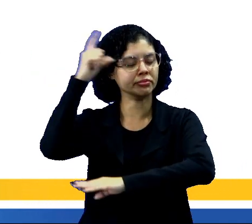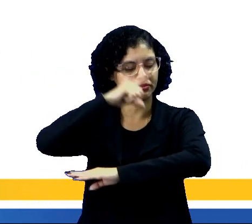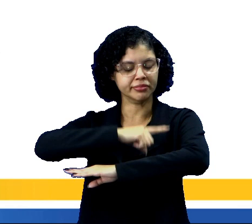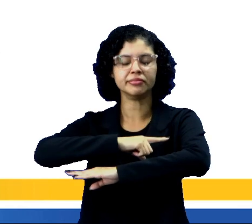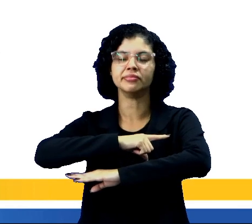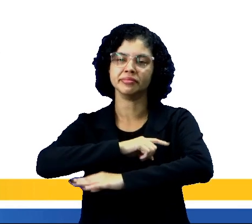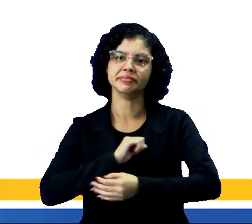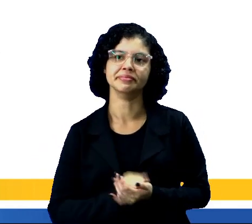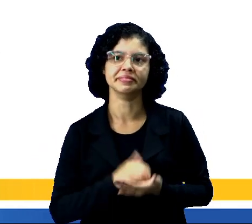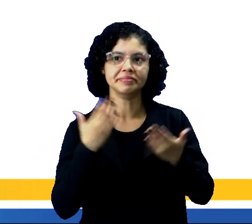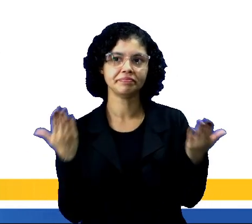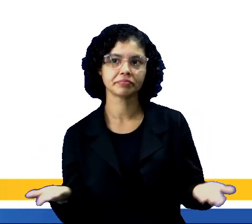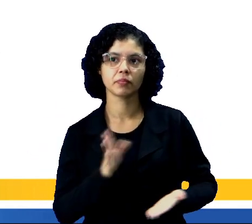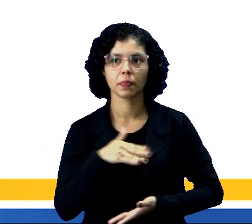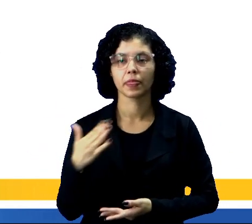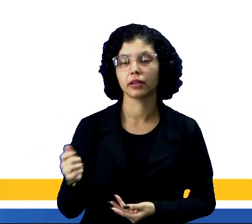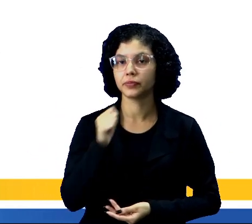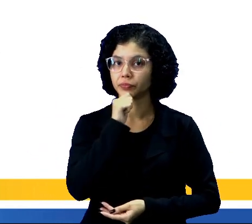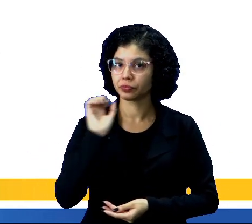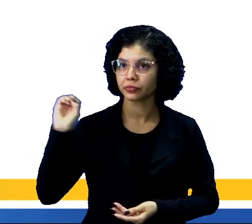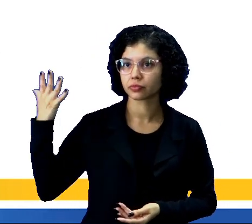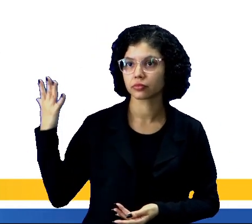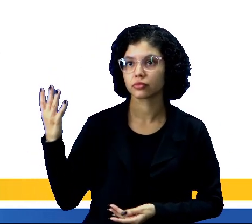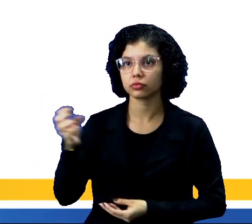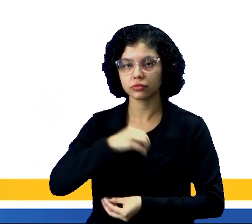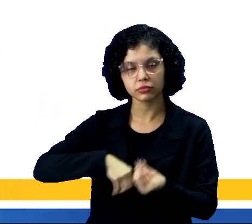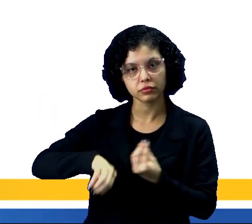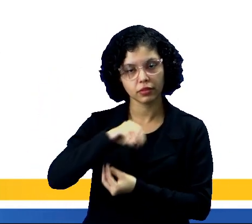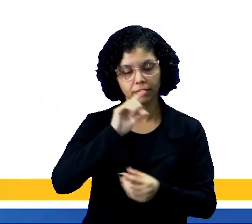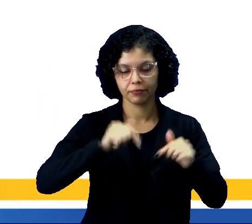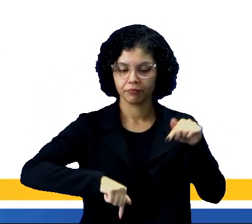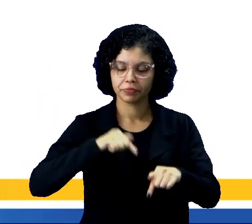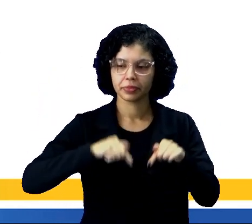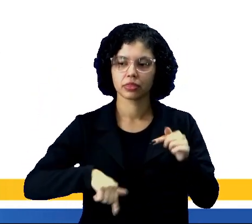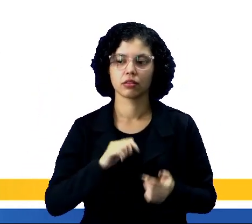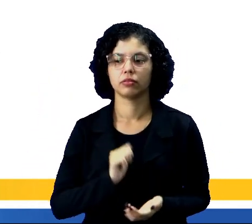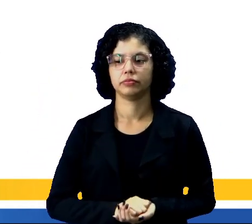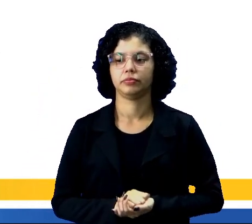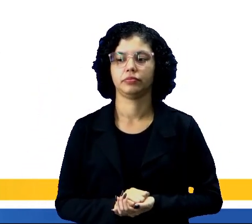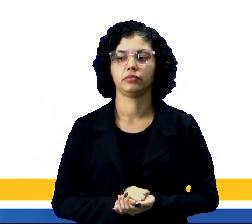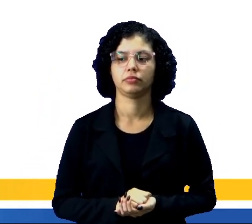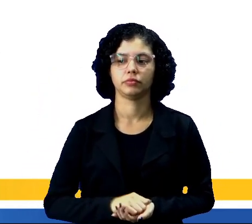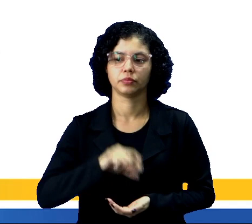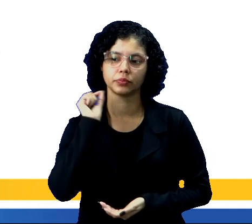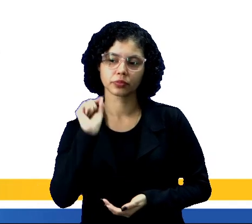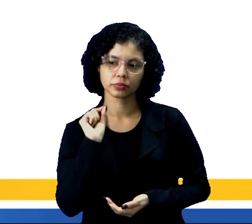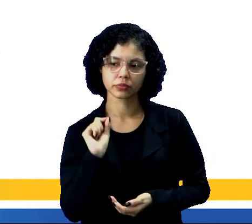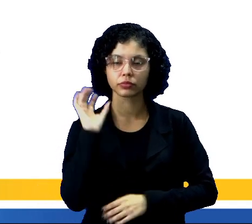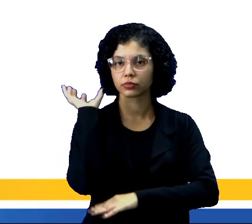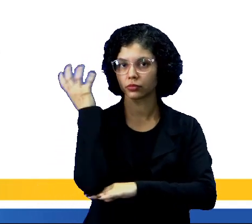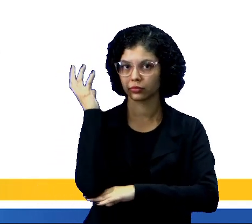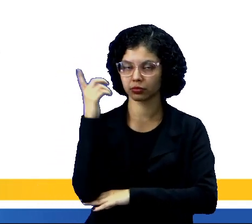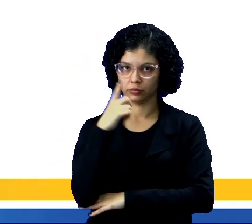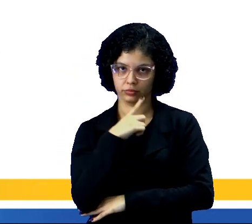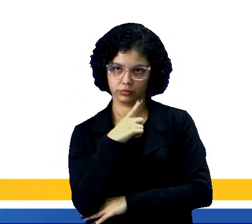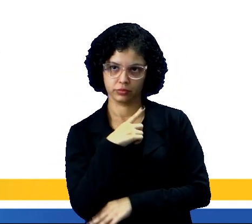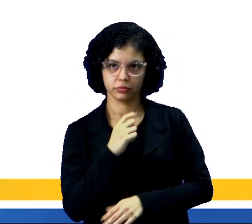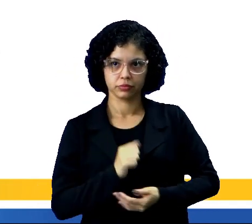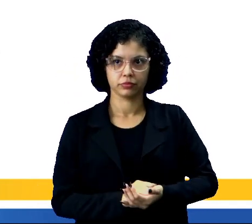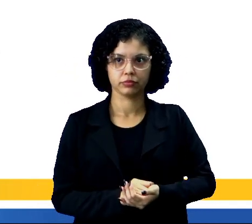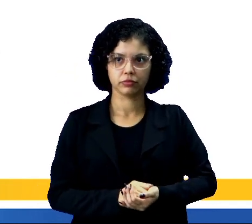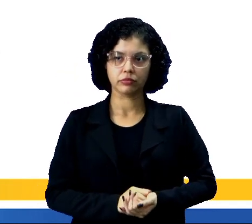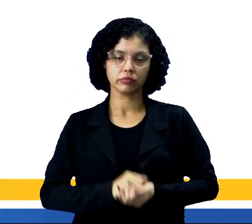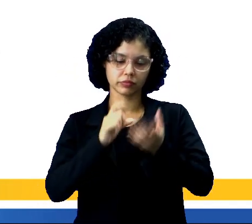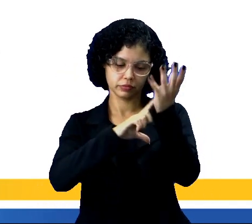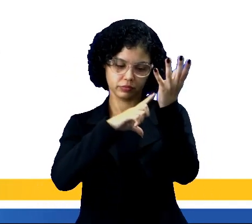luminosa. Então, nesse caso, há uma reação química. Então, o que a planta tem? A planta tem